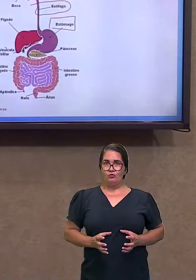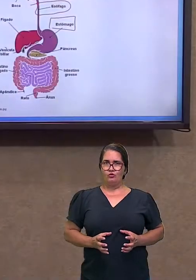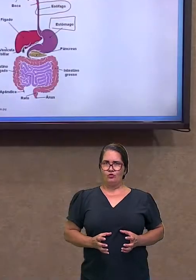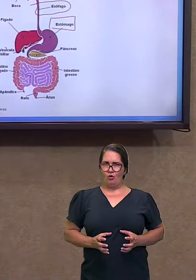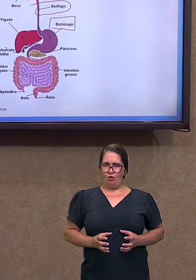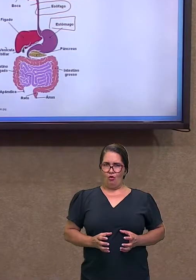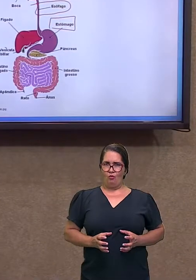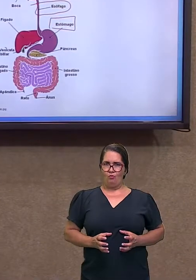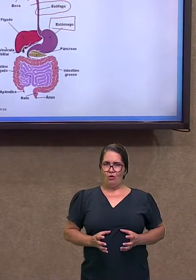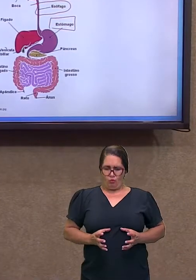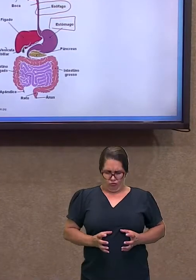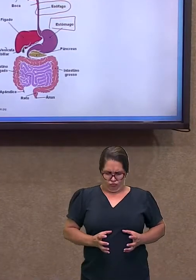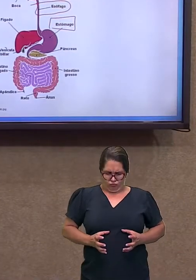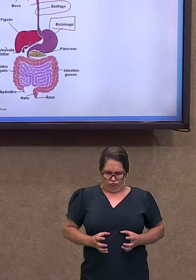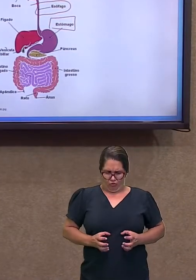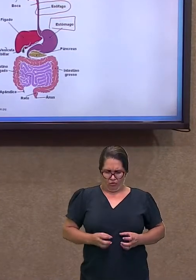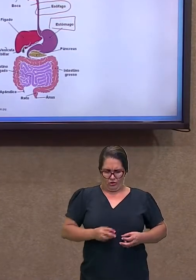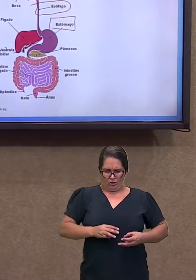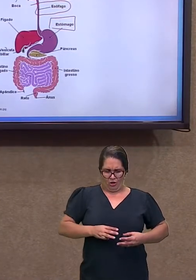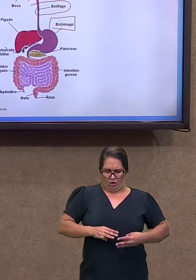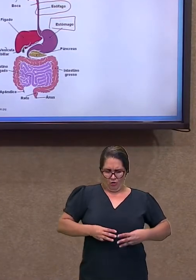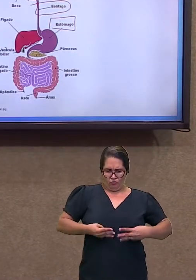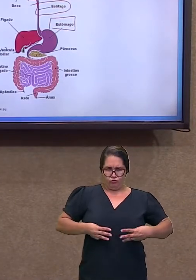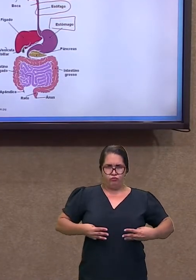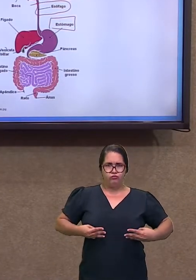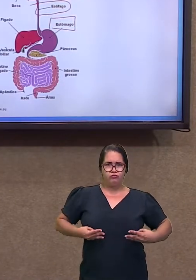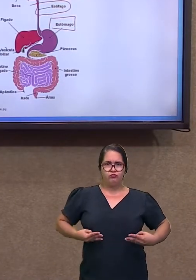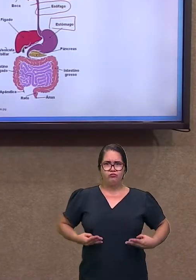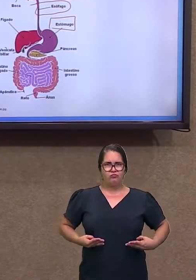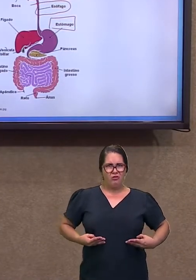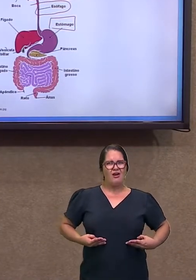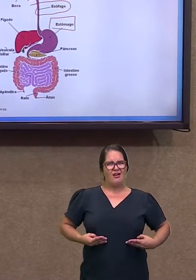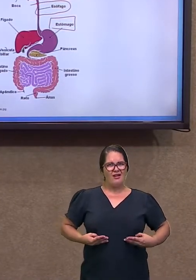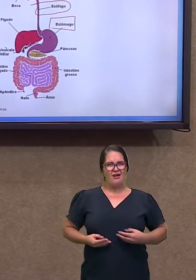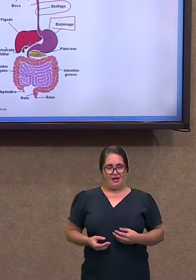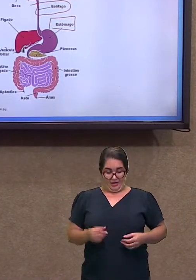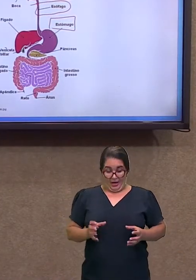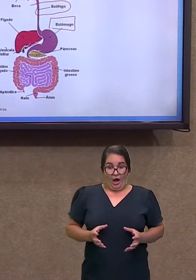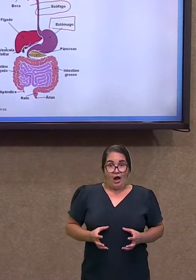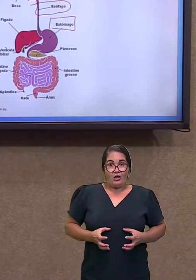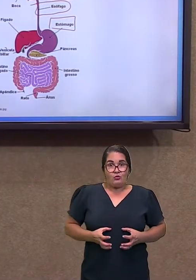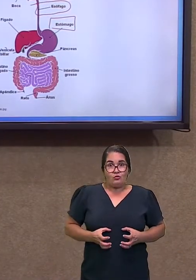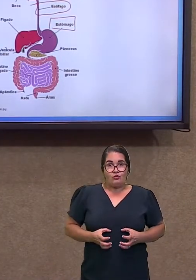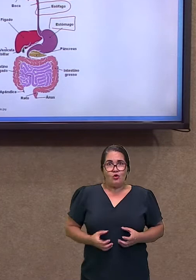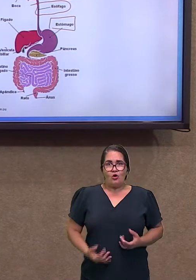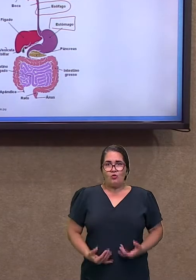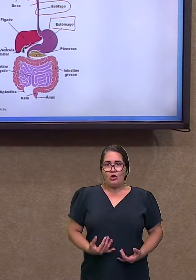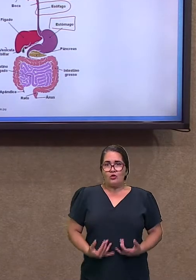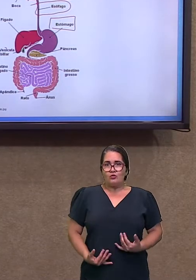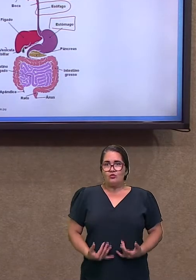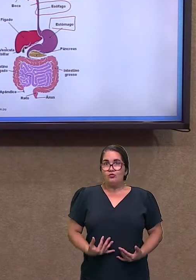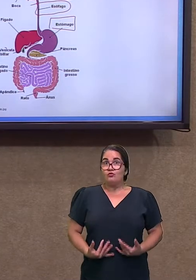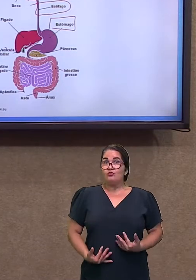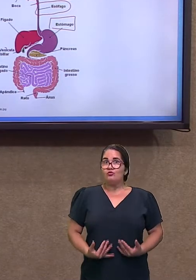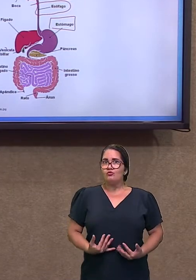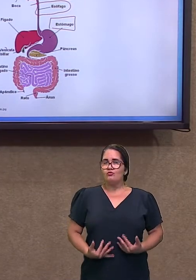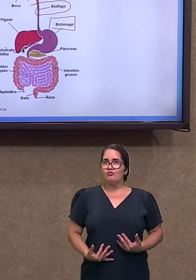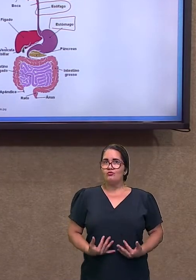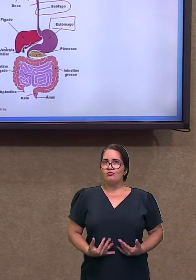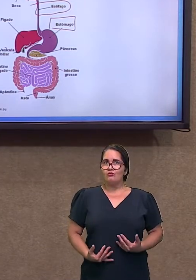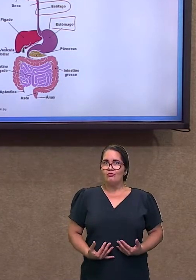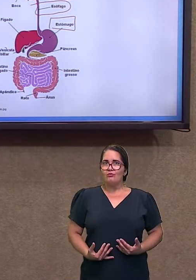de proteção. A gente ali dentro vai ter o suco gástrico, que também vai auxiliar na quebra